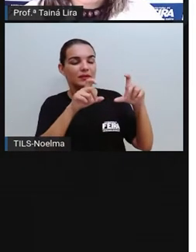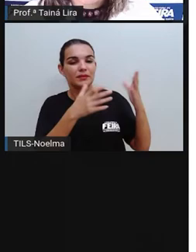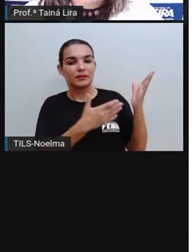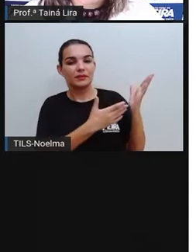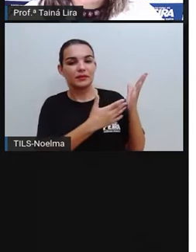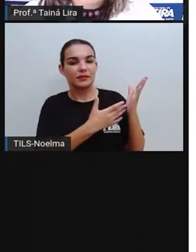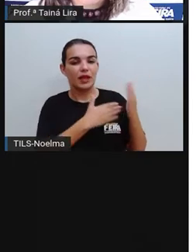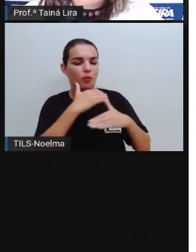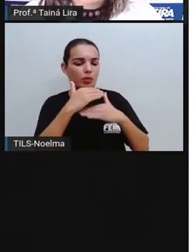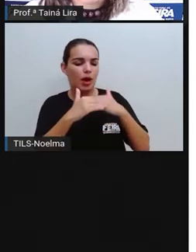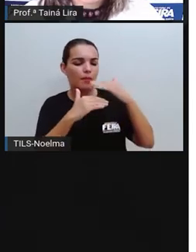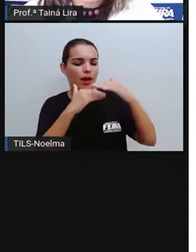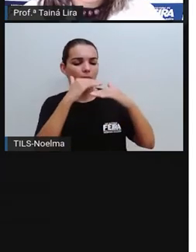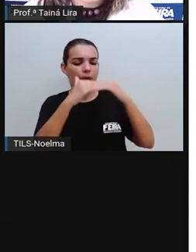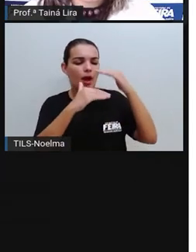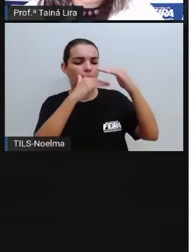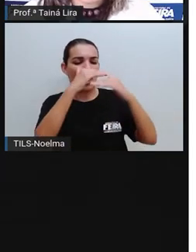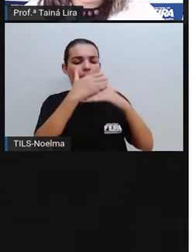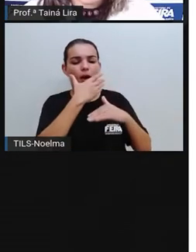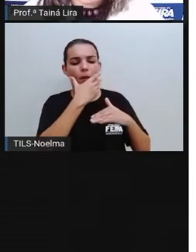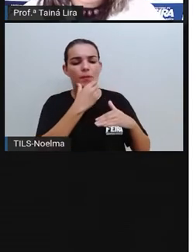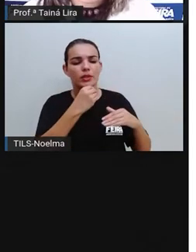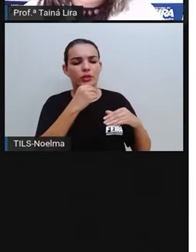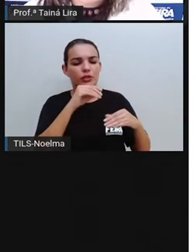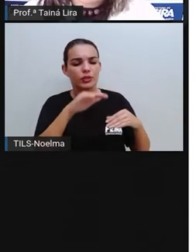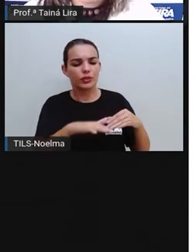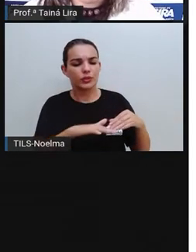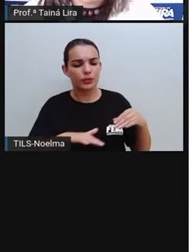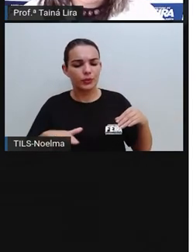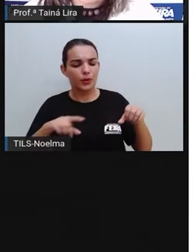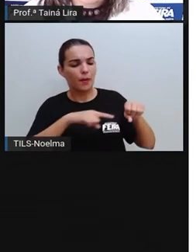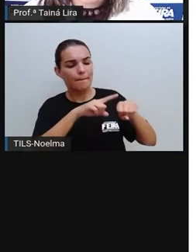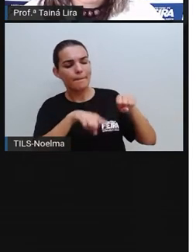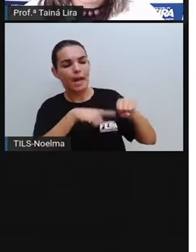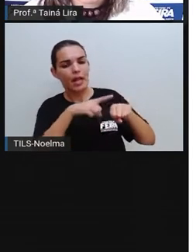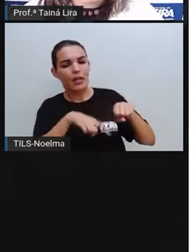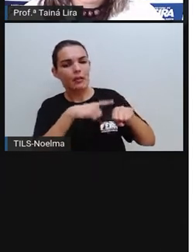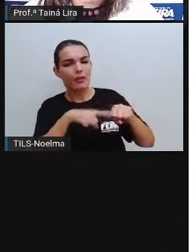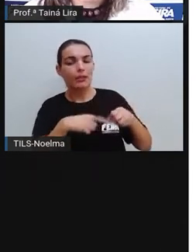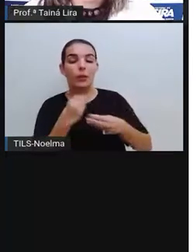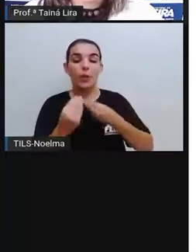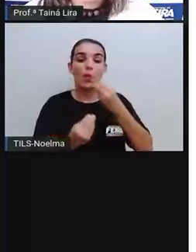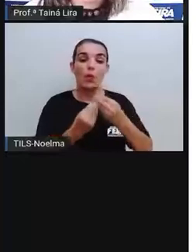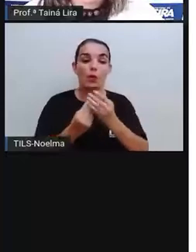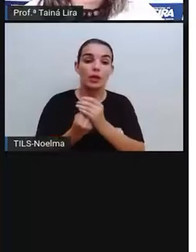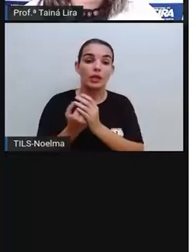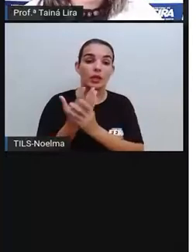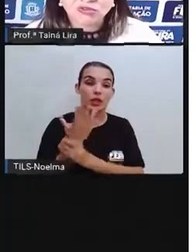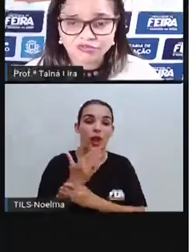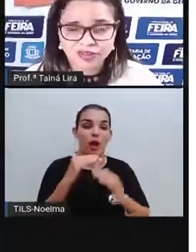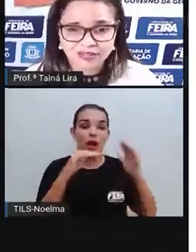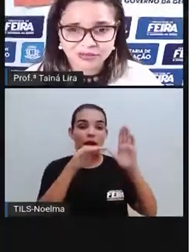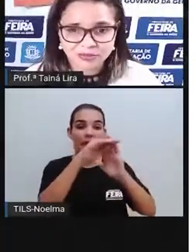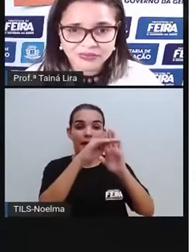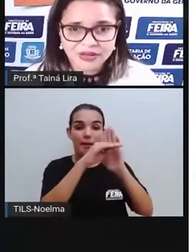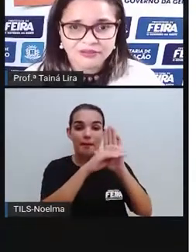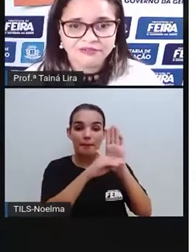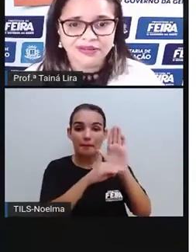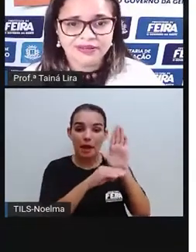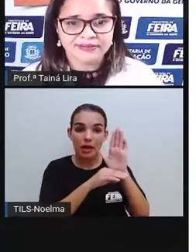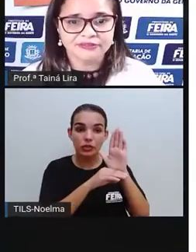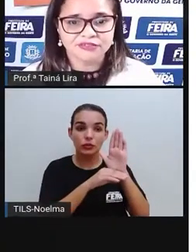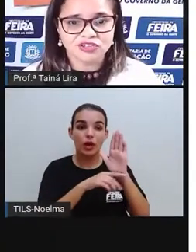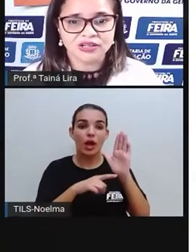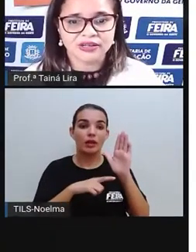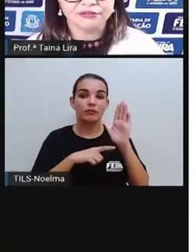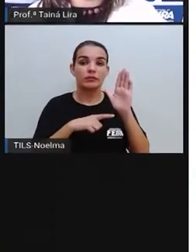do Menino Maluquinho. Tá vendo? Como foi que ele criou o Menino Maluquinho. E aqui embaixo, de fato, vem